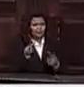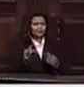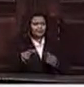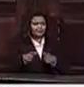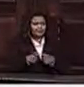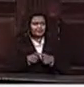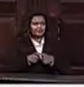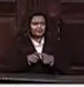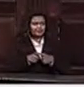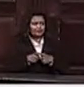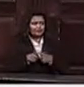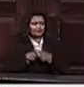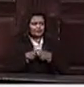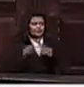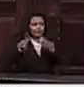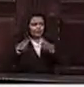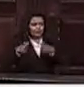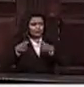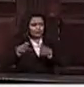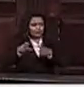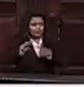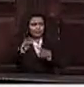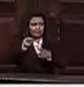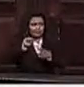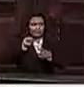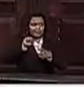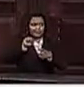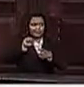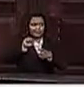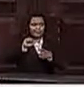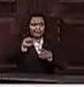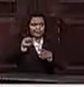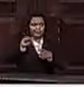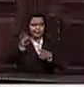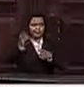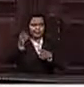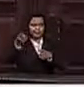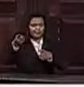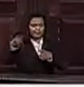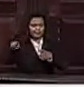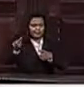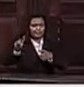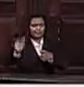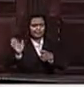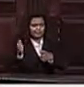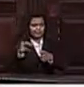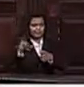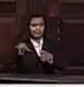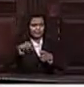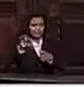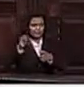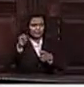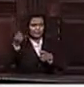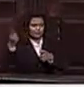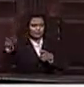jovem portando um fuzil, fazendo a contenção para a entrada daquela carga